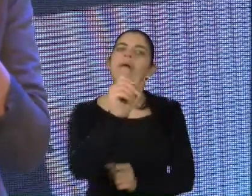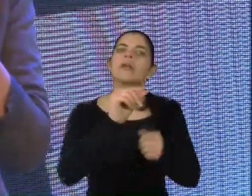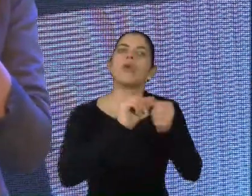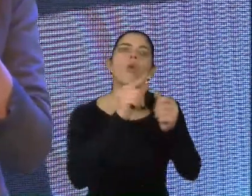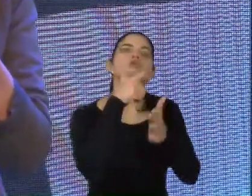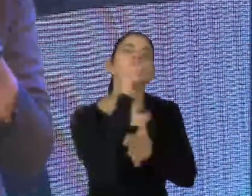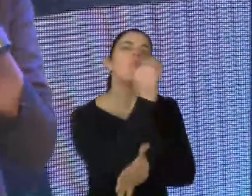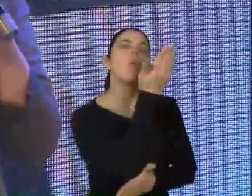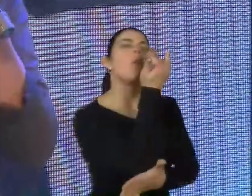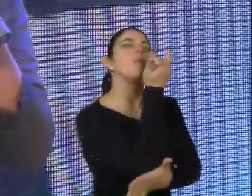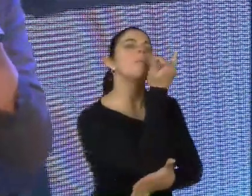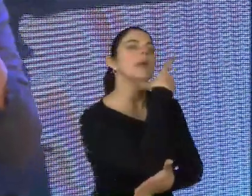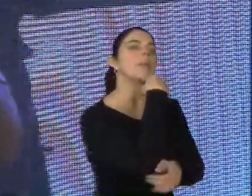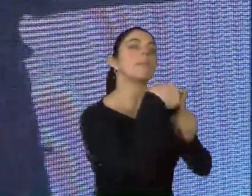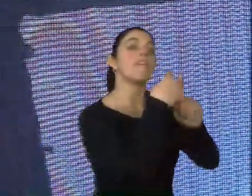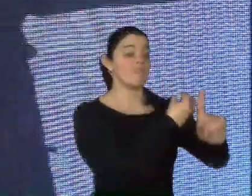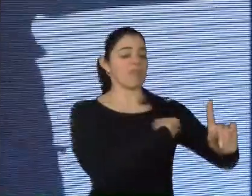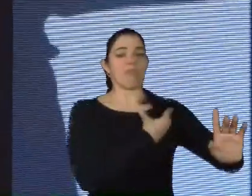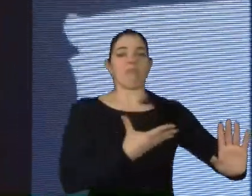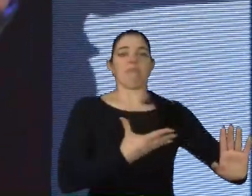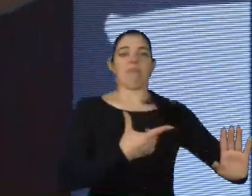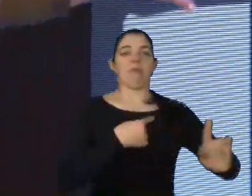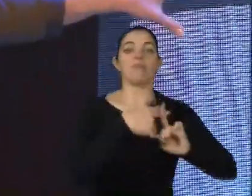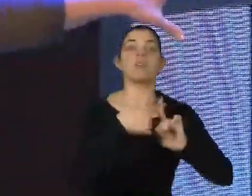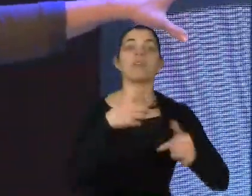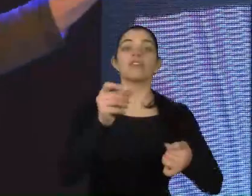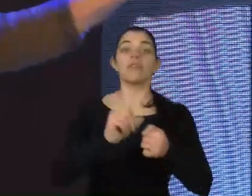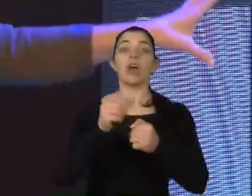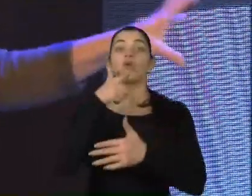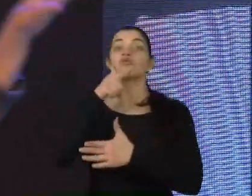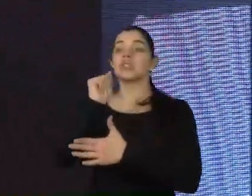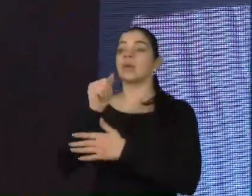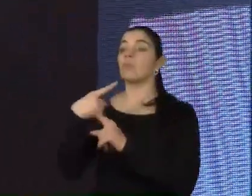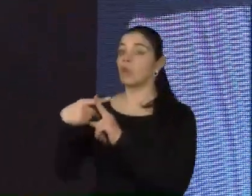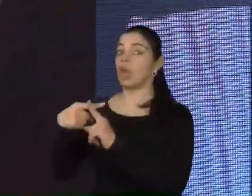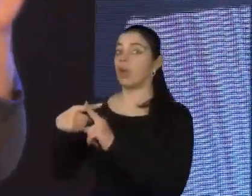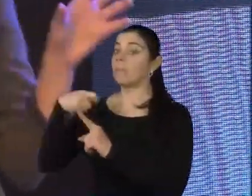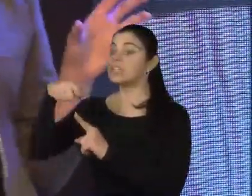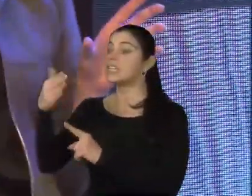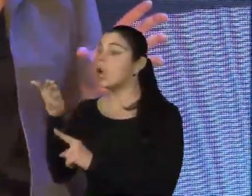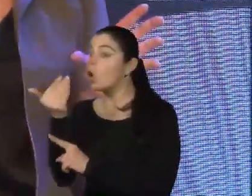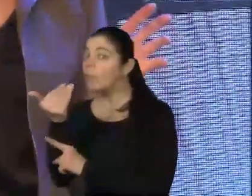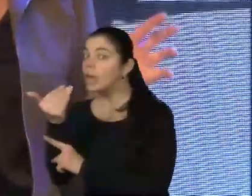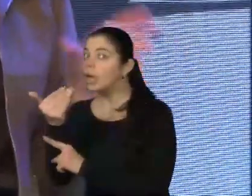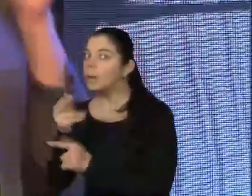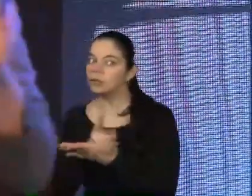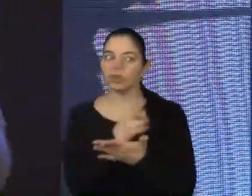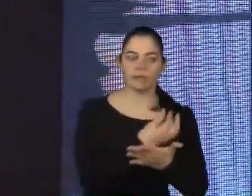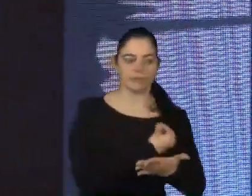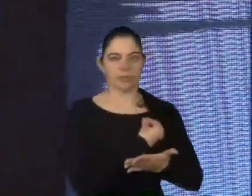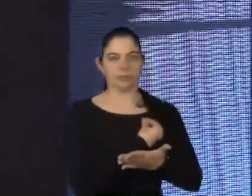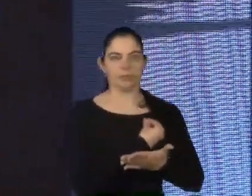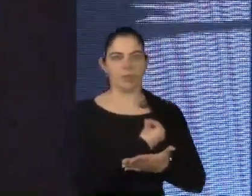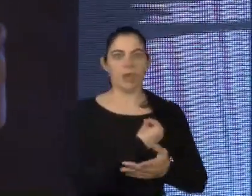para sobreviver. A gente tem um termo que é muito legal, e esse texto eu coloquei aqui porque é para gerar impacto, é